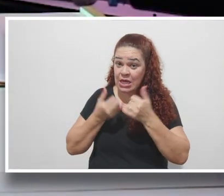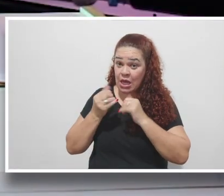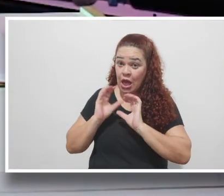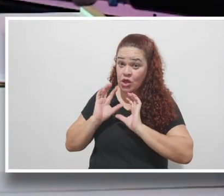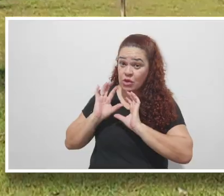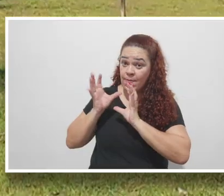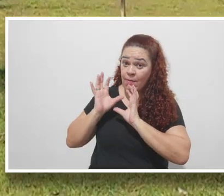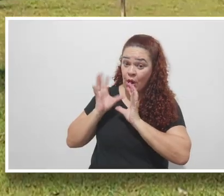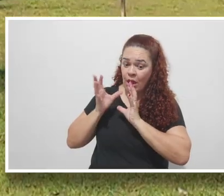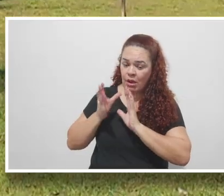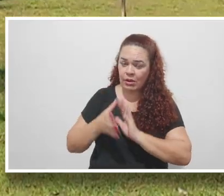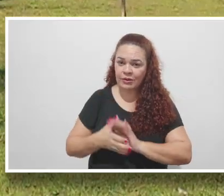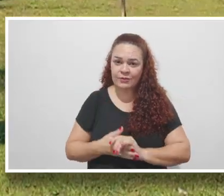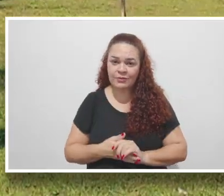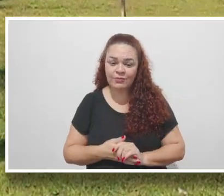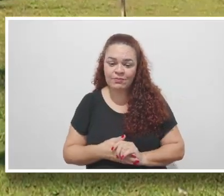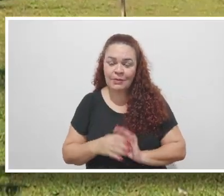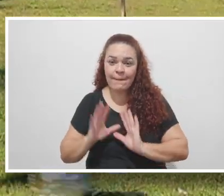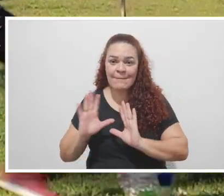bola.